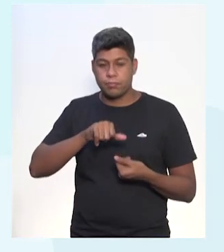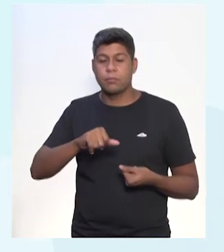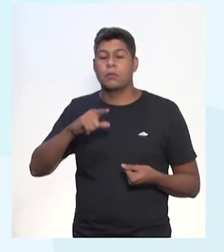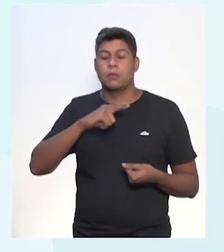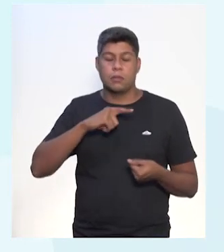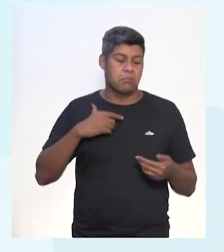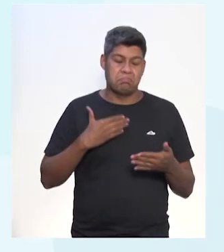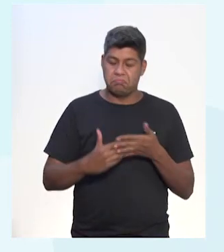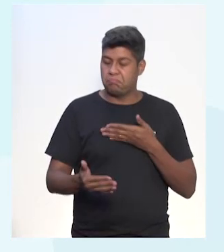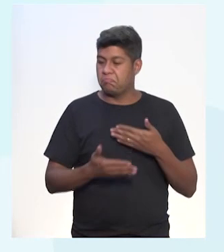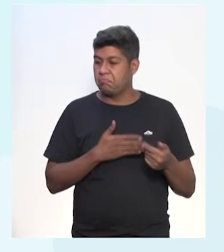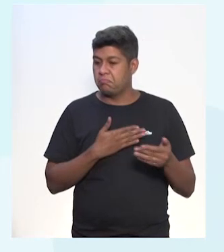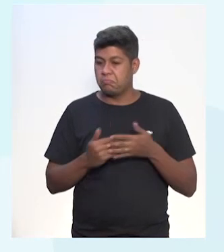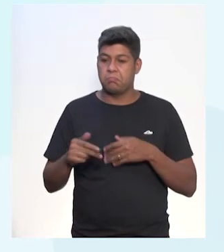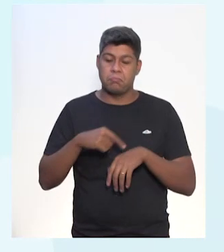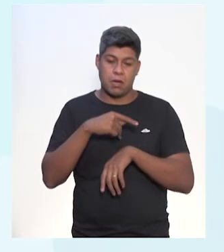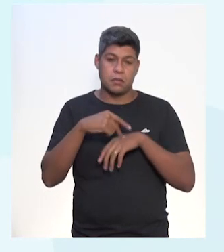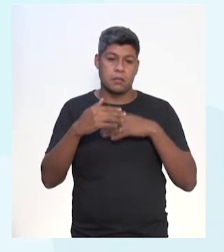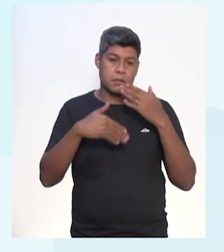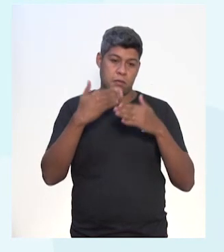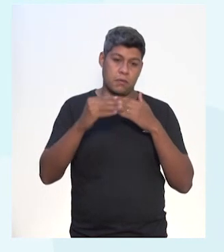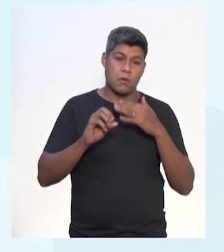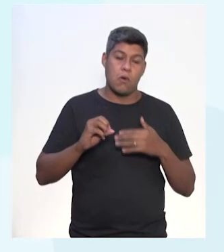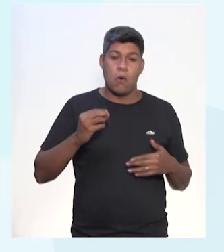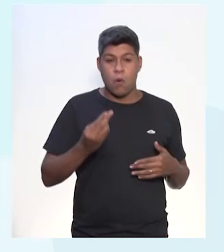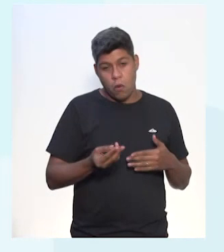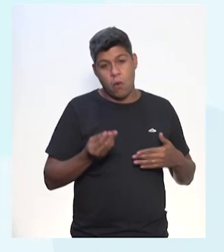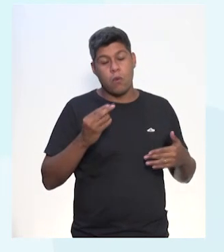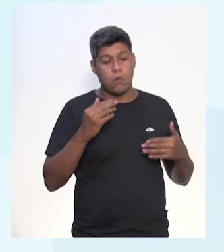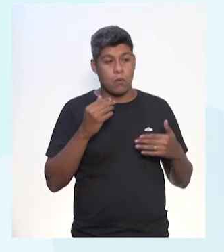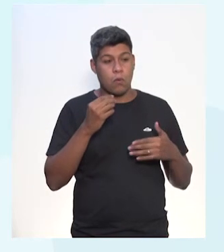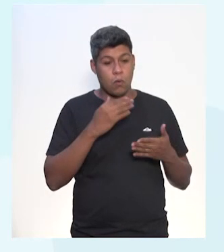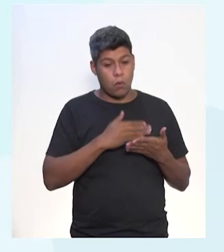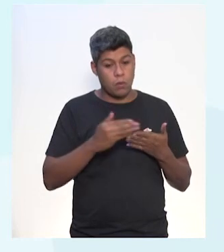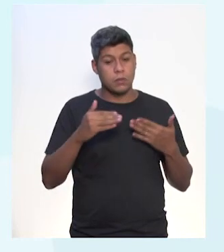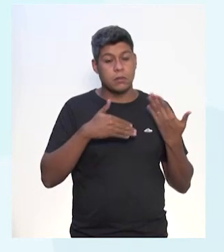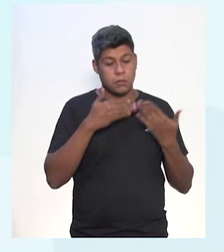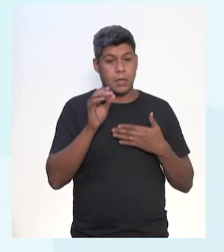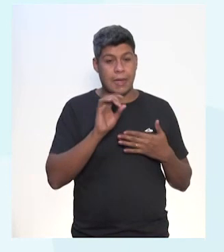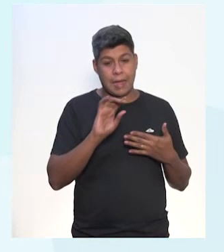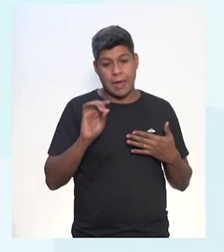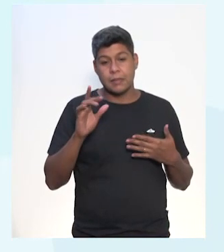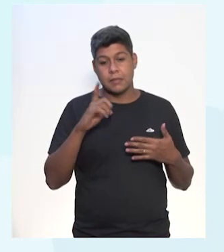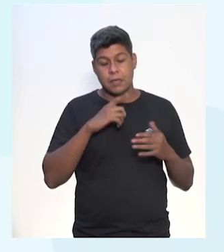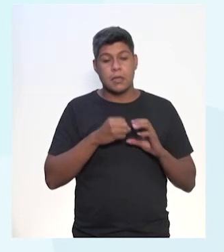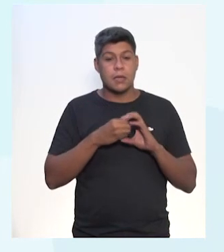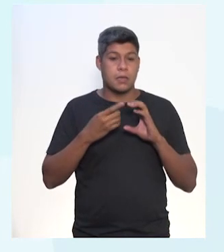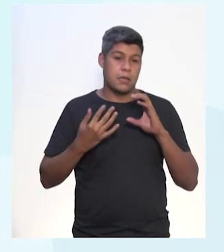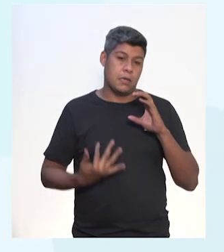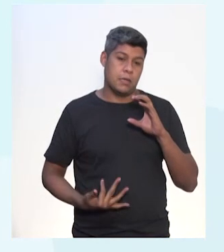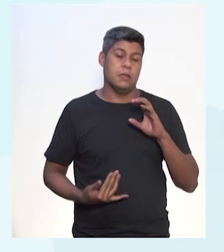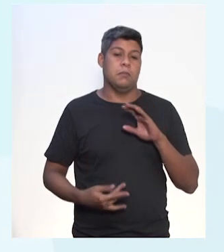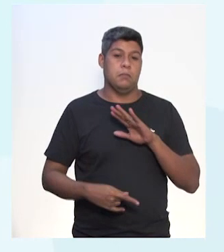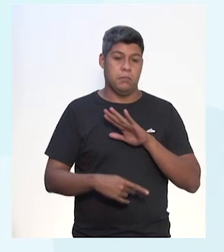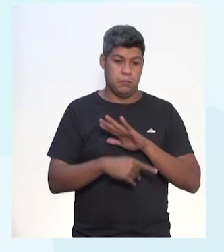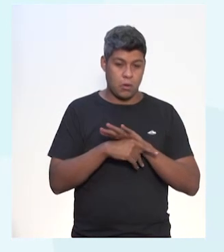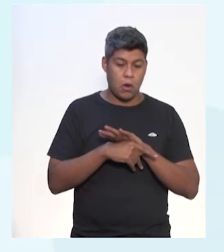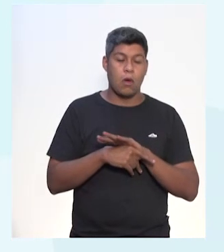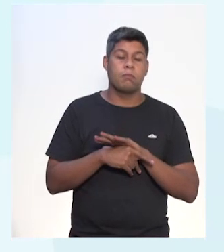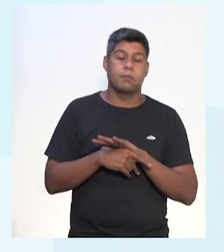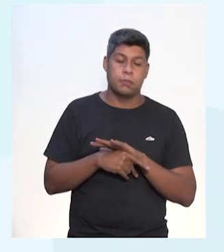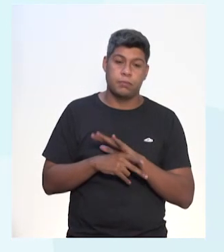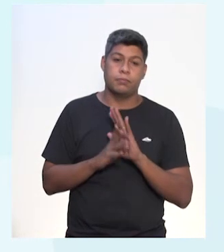não importa se são países desenvolvidos ou em desenvolvimento, mas é lógico, cada um com as suas características, né, do seu